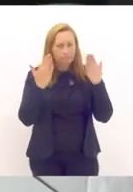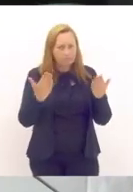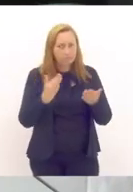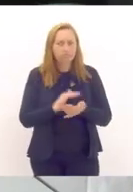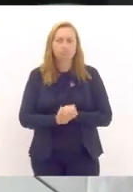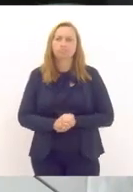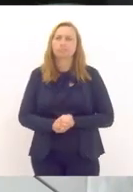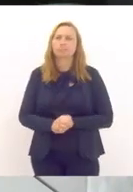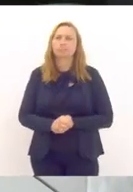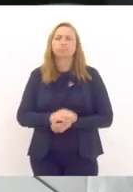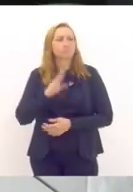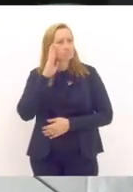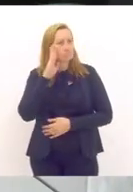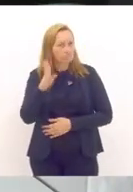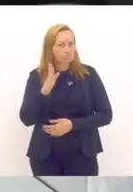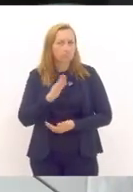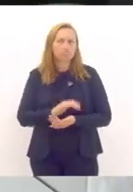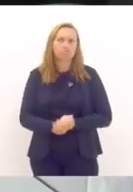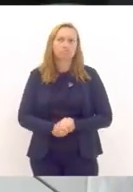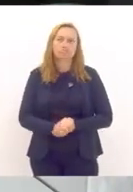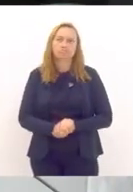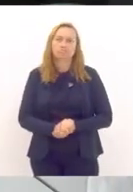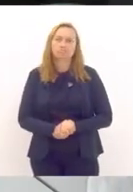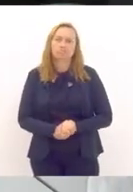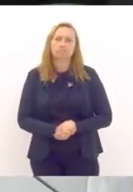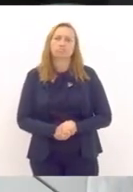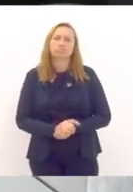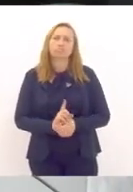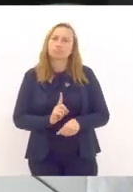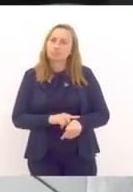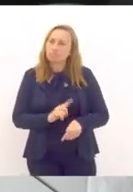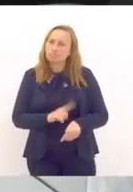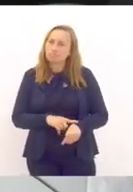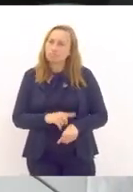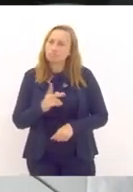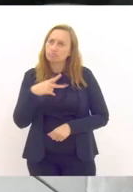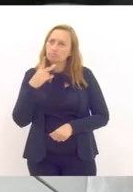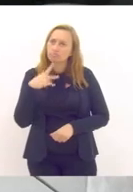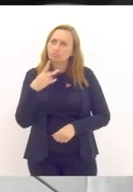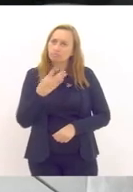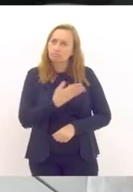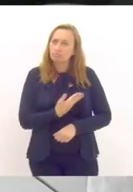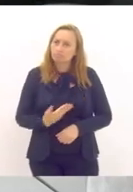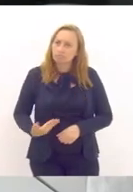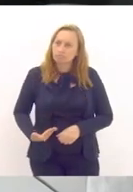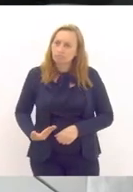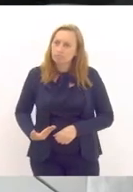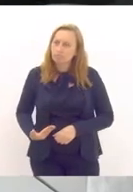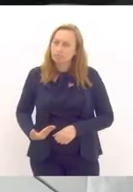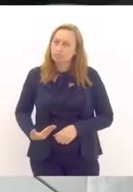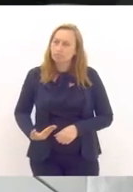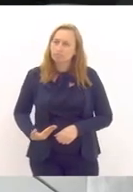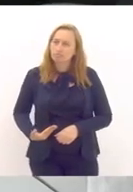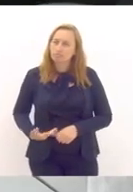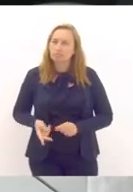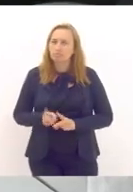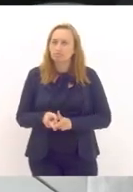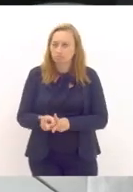que é fundamental também no momento em que a gente está falando de um governo que se perpetua no governo, né?